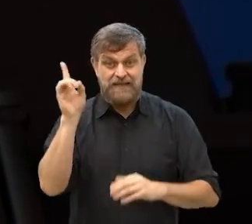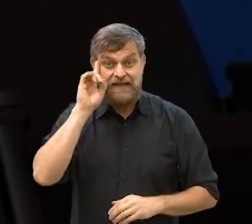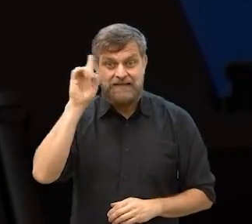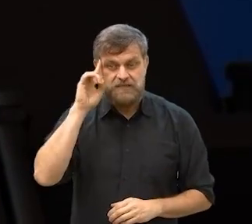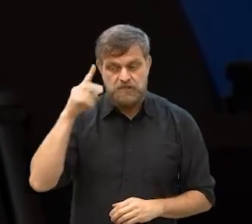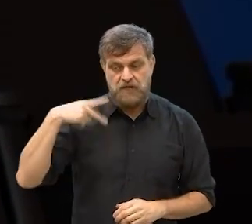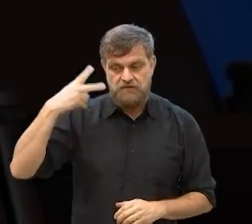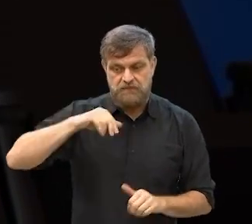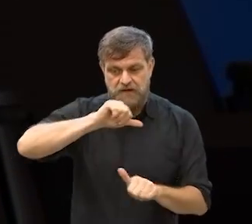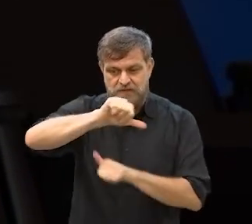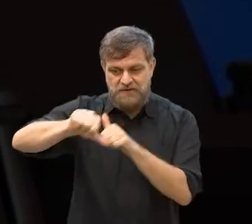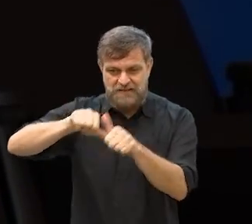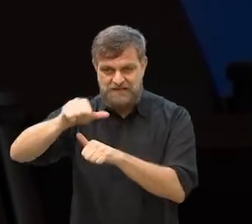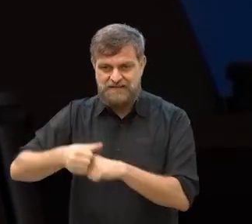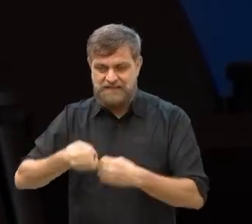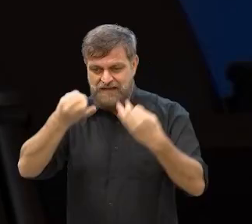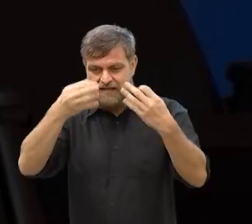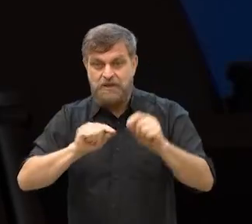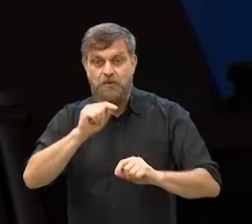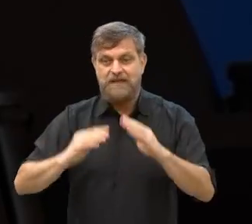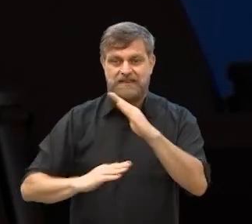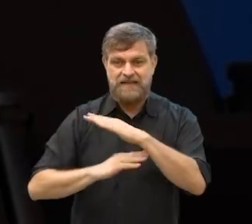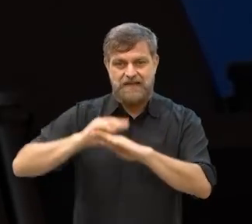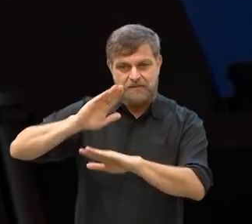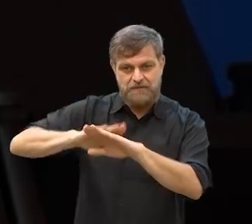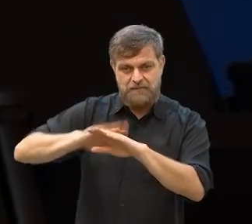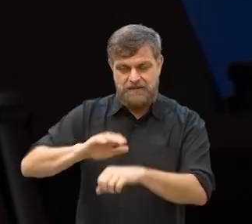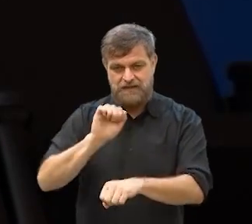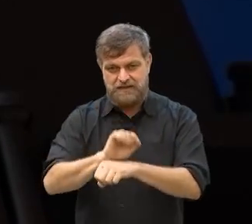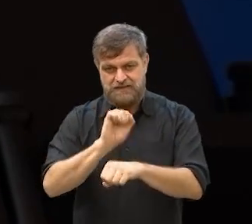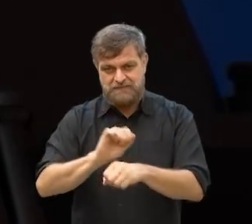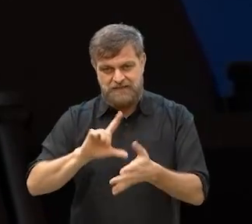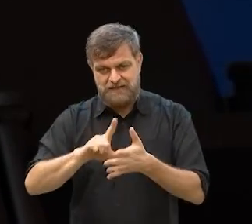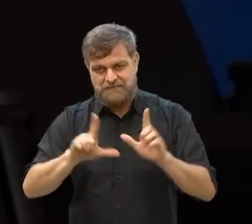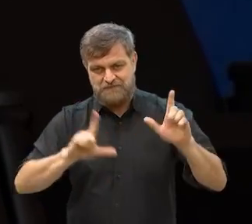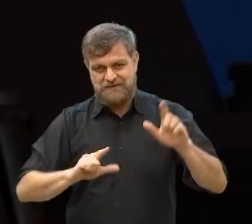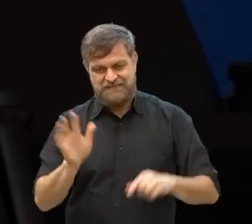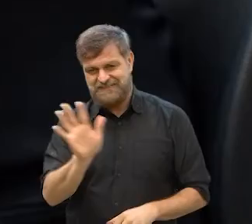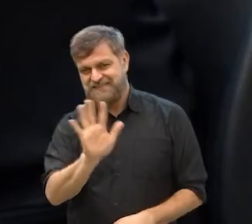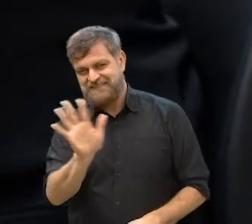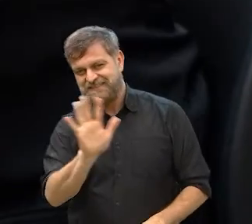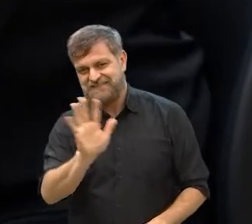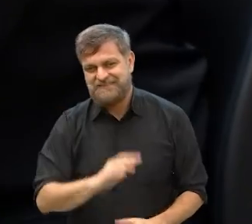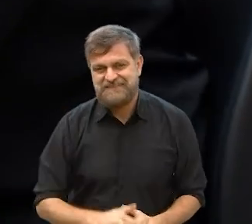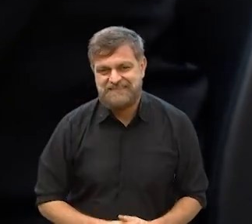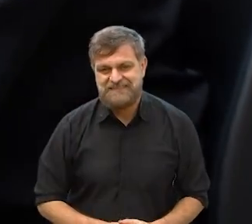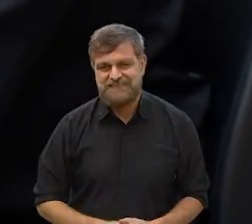com o vereador, falando de tudo que está acontecendo aqui na casa. Eu te espero no próximo programa. Tchau!